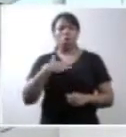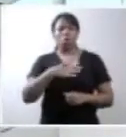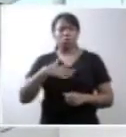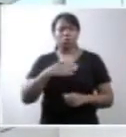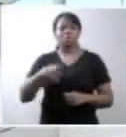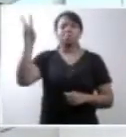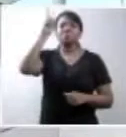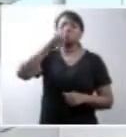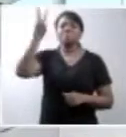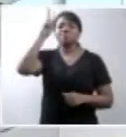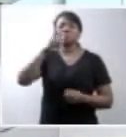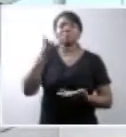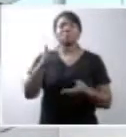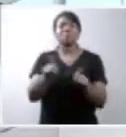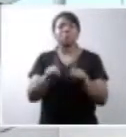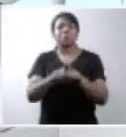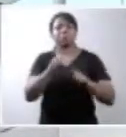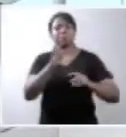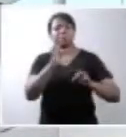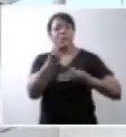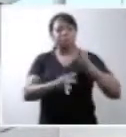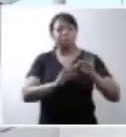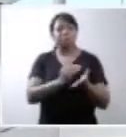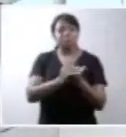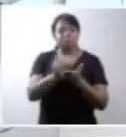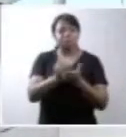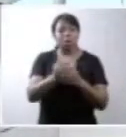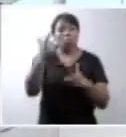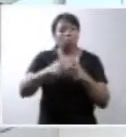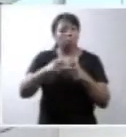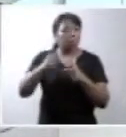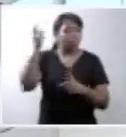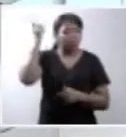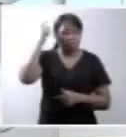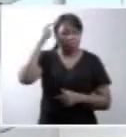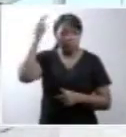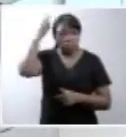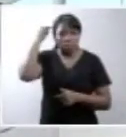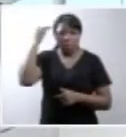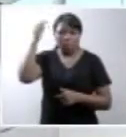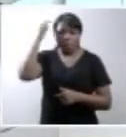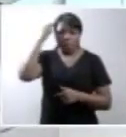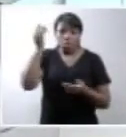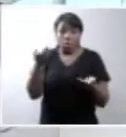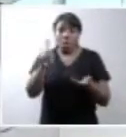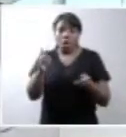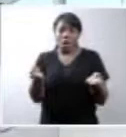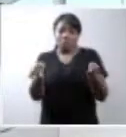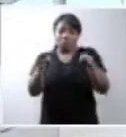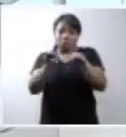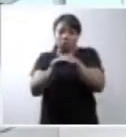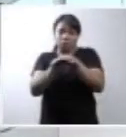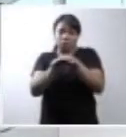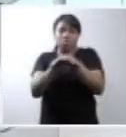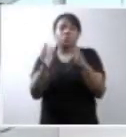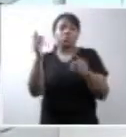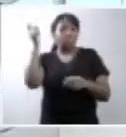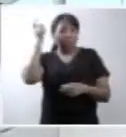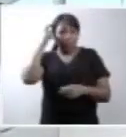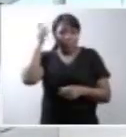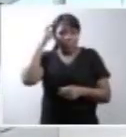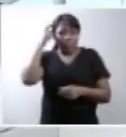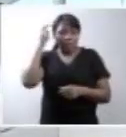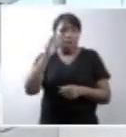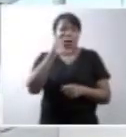de relembrar, tecnicamente, inicialmente, que a anencefalia é o não fechamento da parte cefálica do tubo